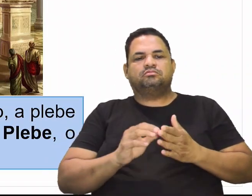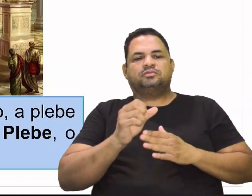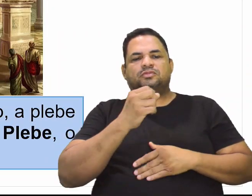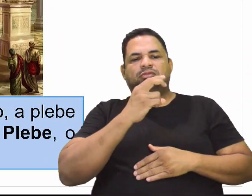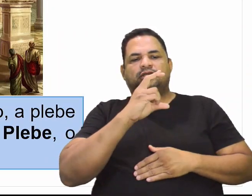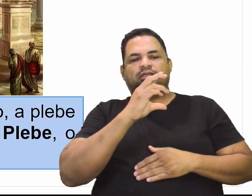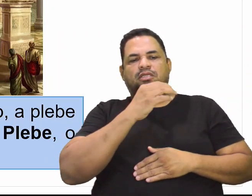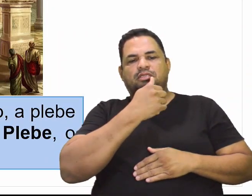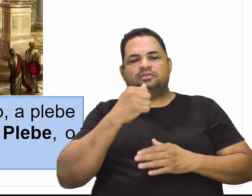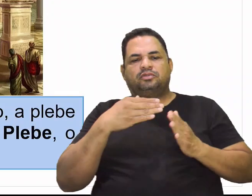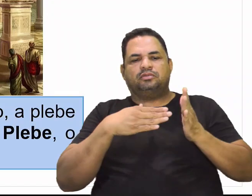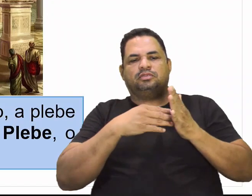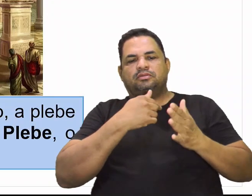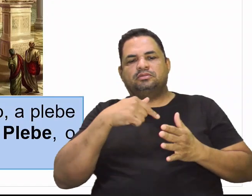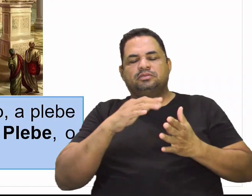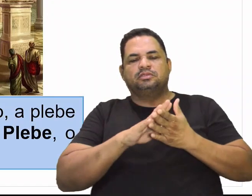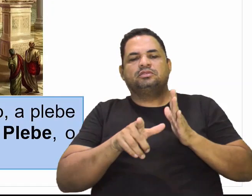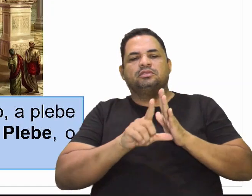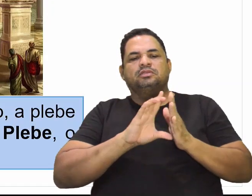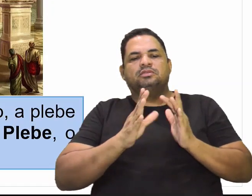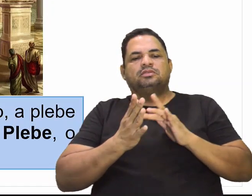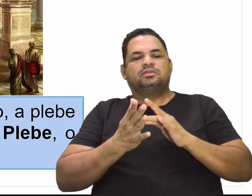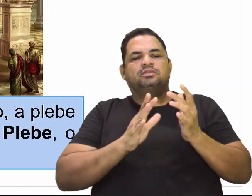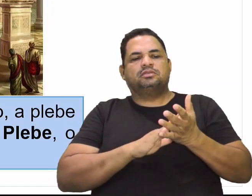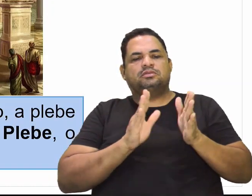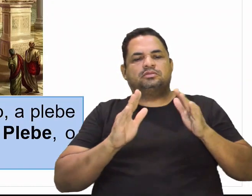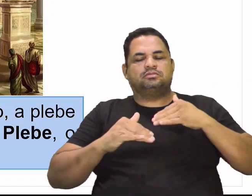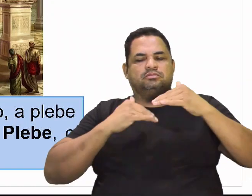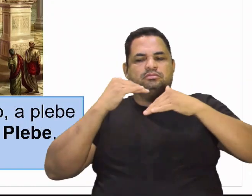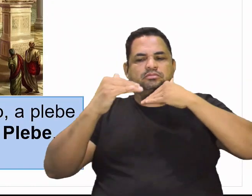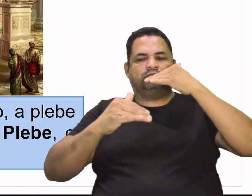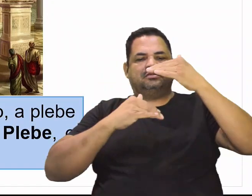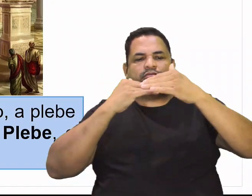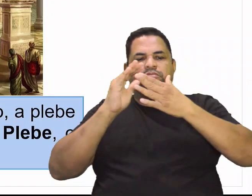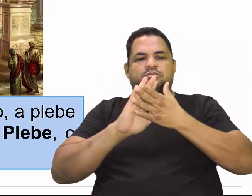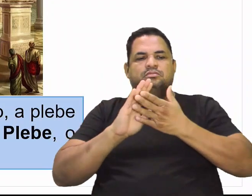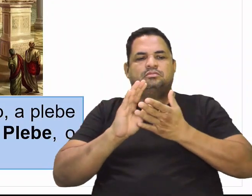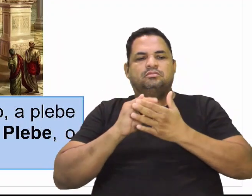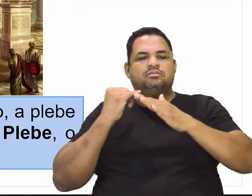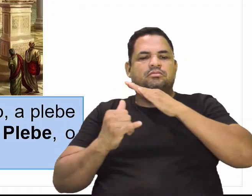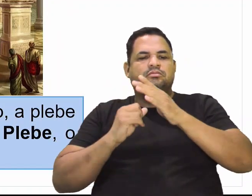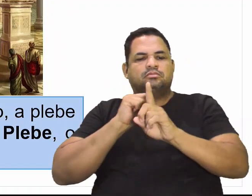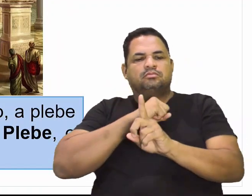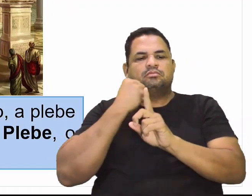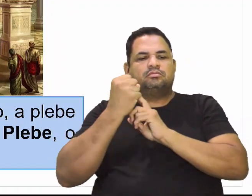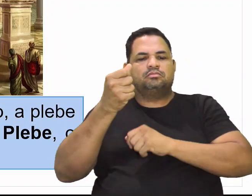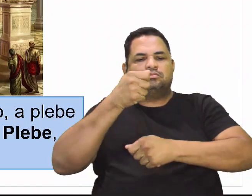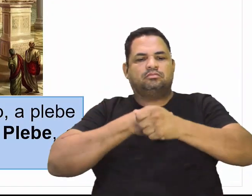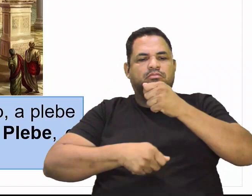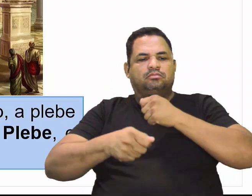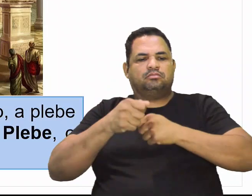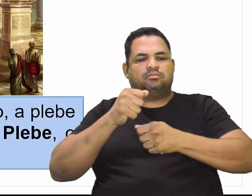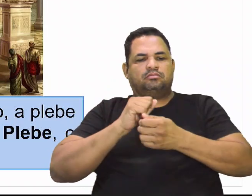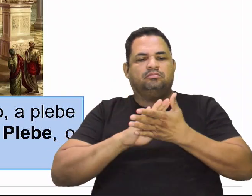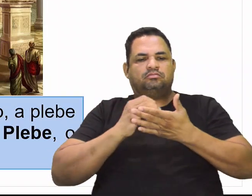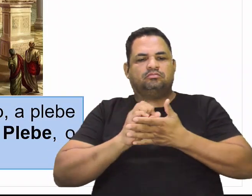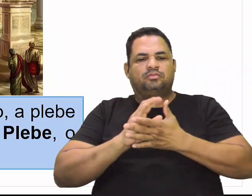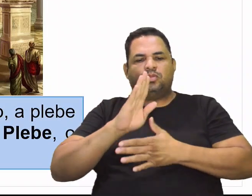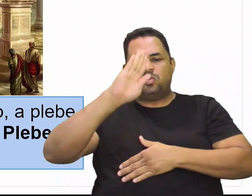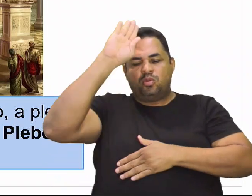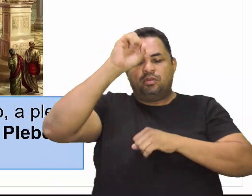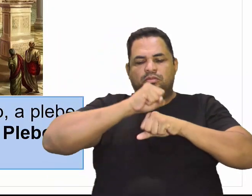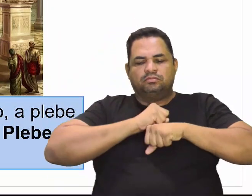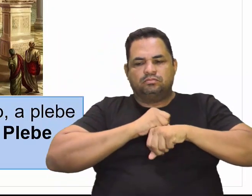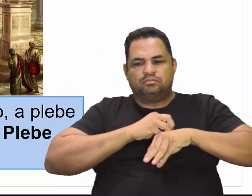desenvolveu, então, suas instituições sociais e econômicas. E Roma acaba expandindo seu